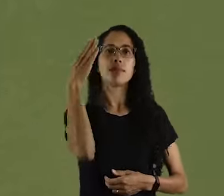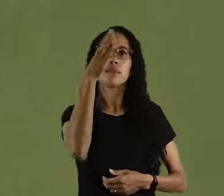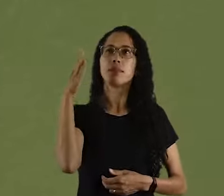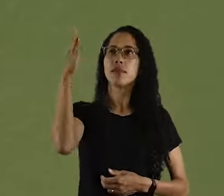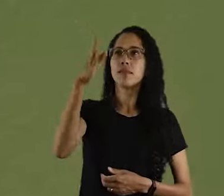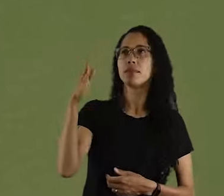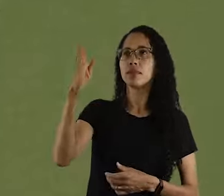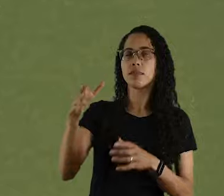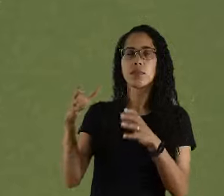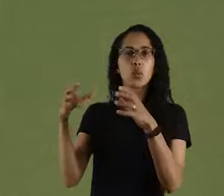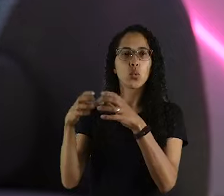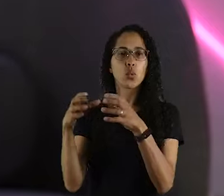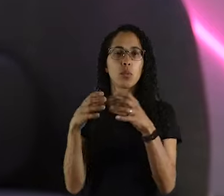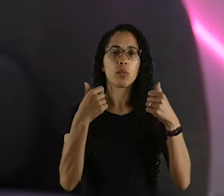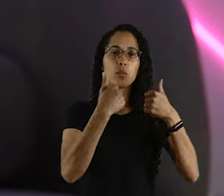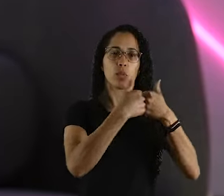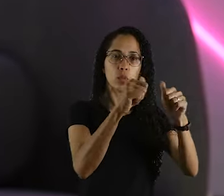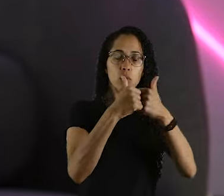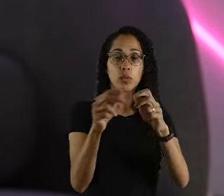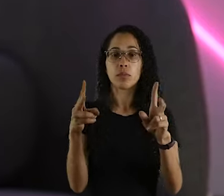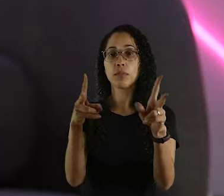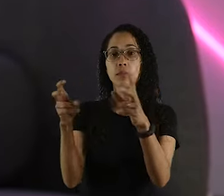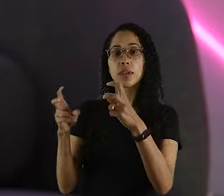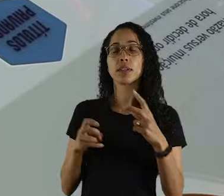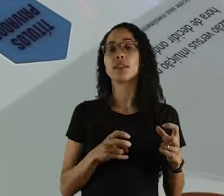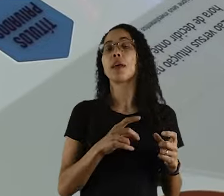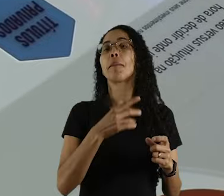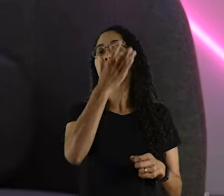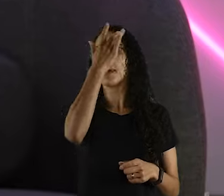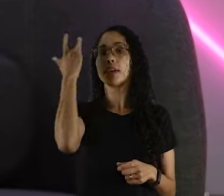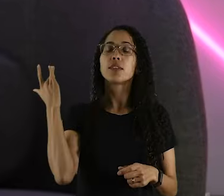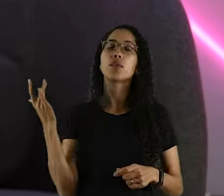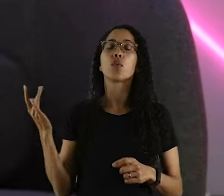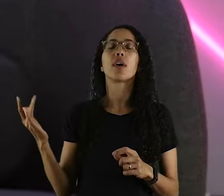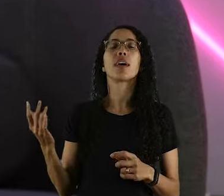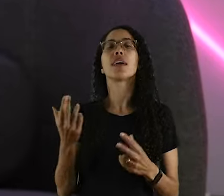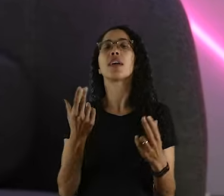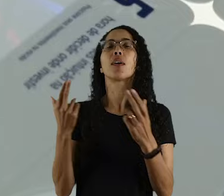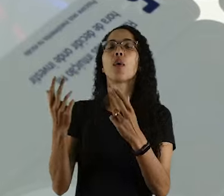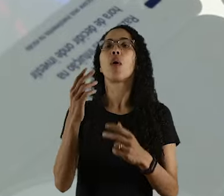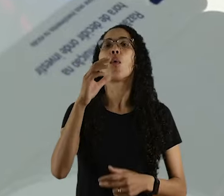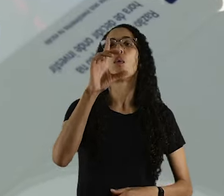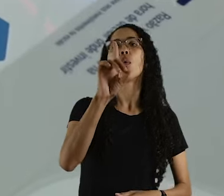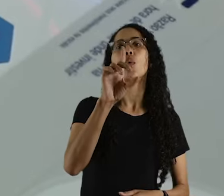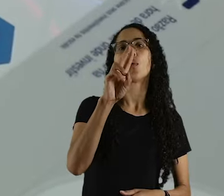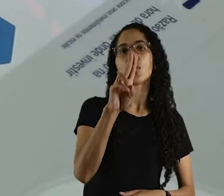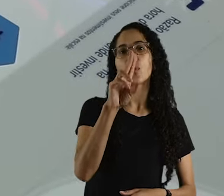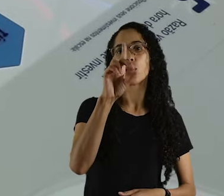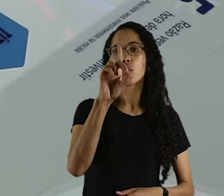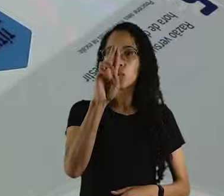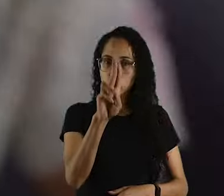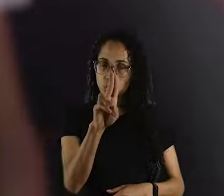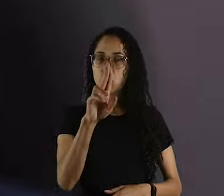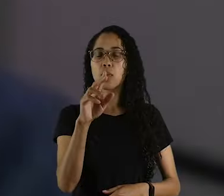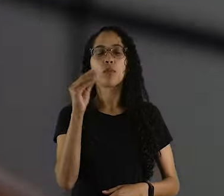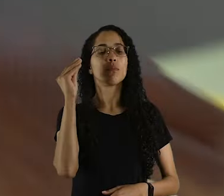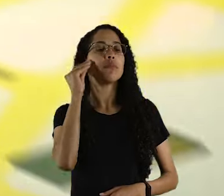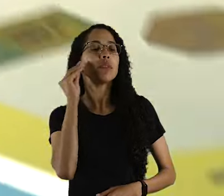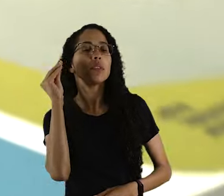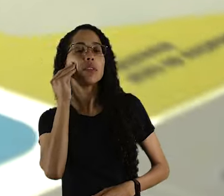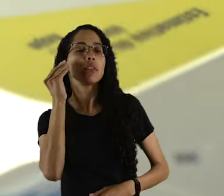Busão da Ambima está percebendo que a maioria das pessoas é como o Dudu, que vai tateando